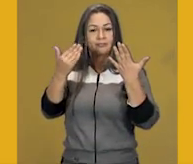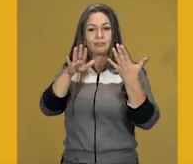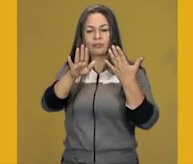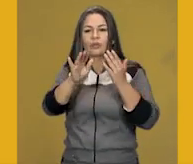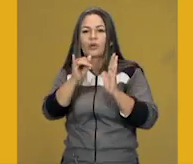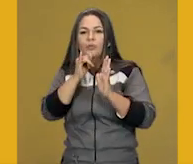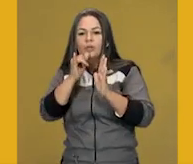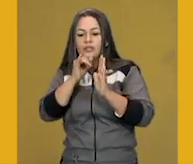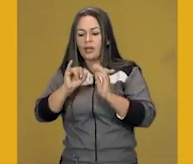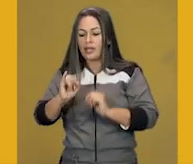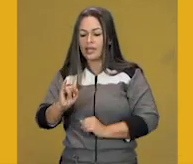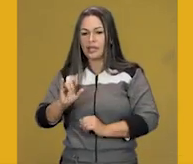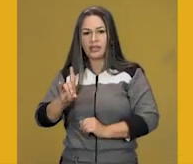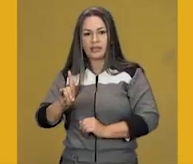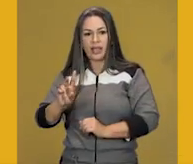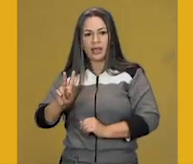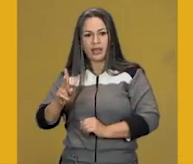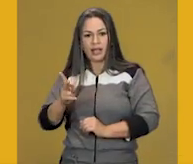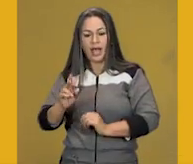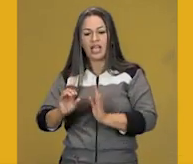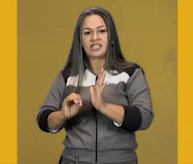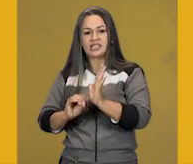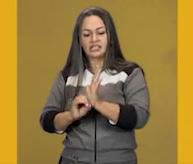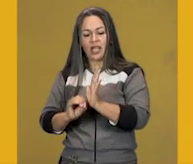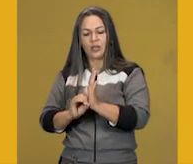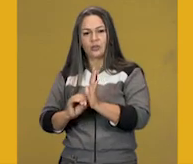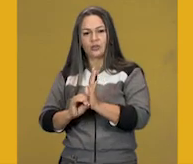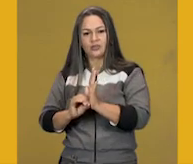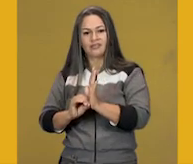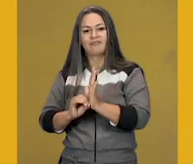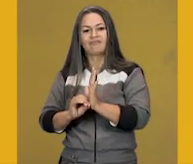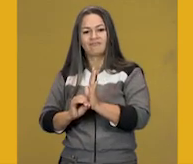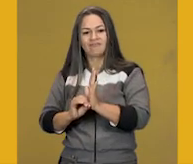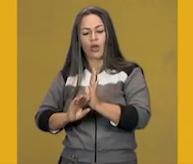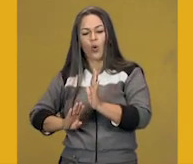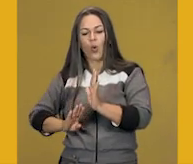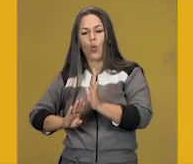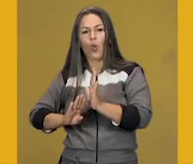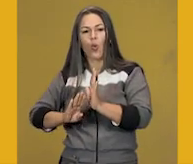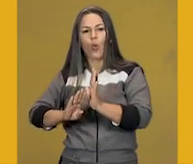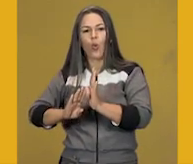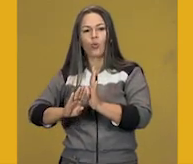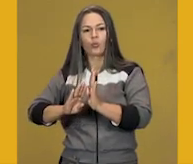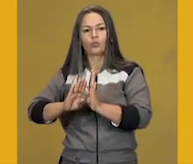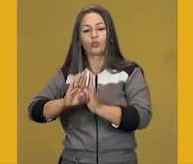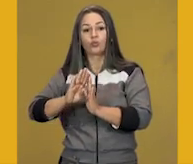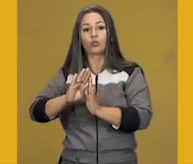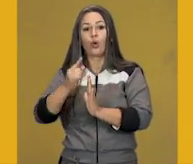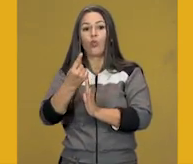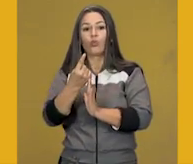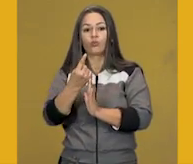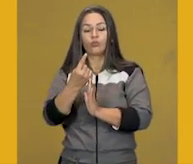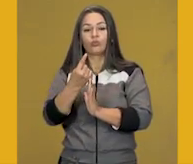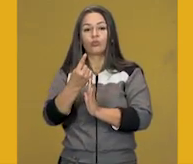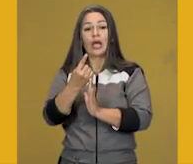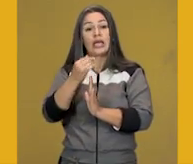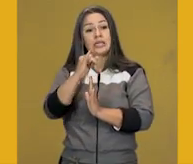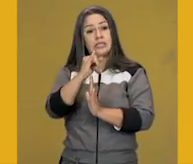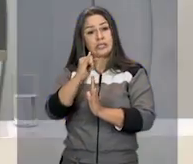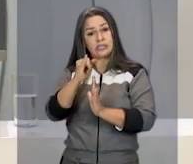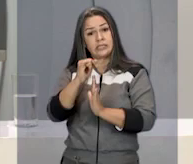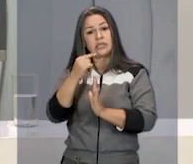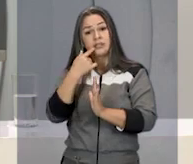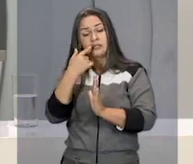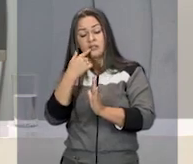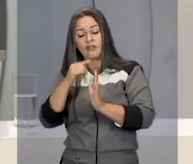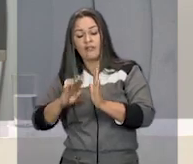1. Então, quem estiver mais próximo ali do 1, né, ou 0,999, mais desenvolvido